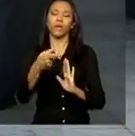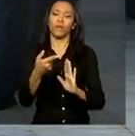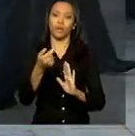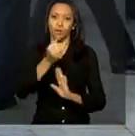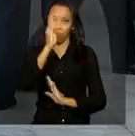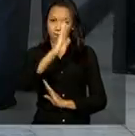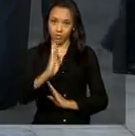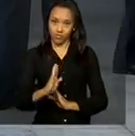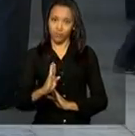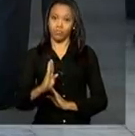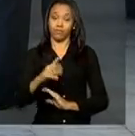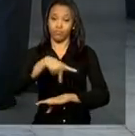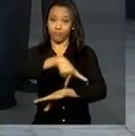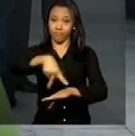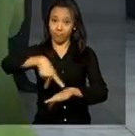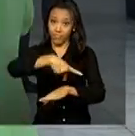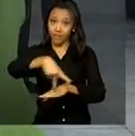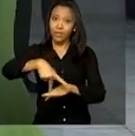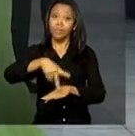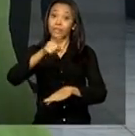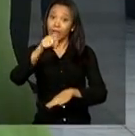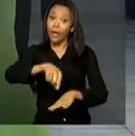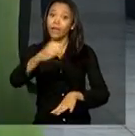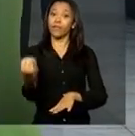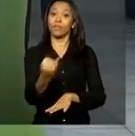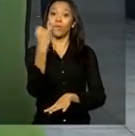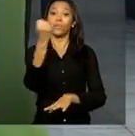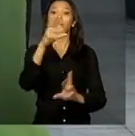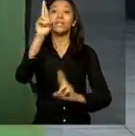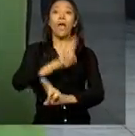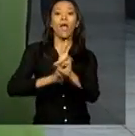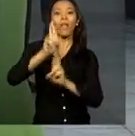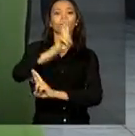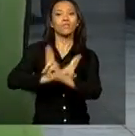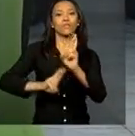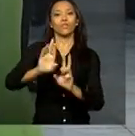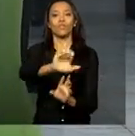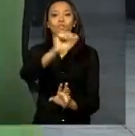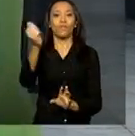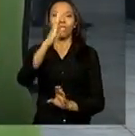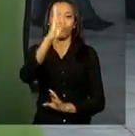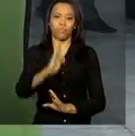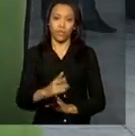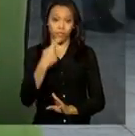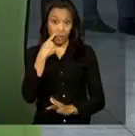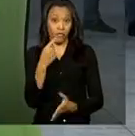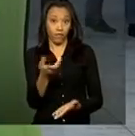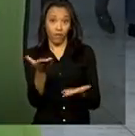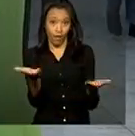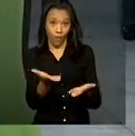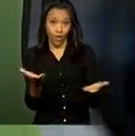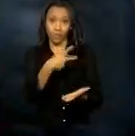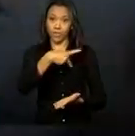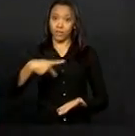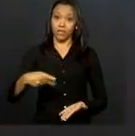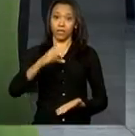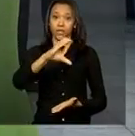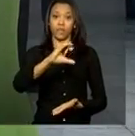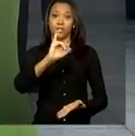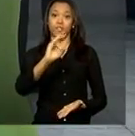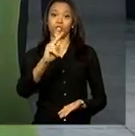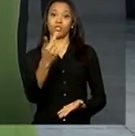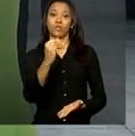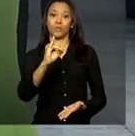Brasil como um ator importante das relações internacionais. Nós vemos aí a presidente Dilma cumprimentando a presidente do Chile, Michelle